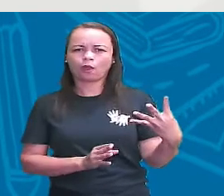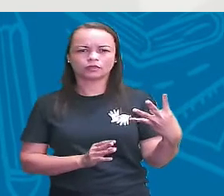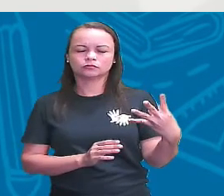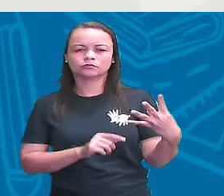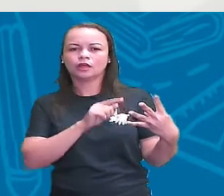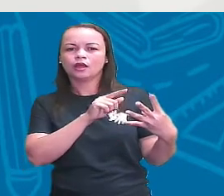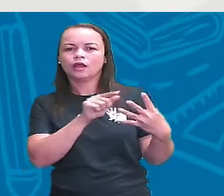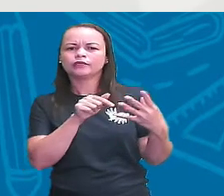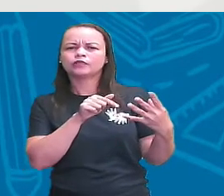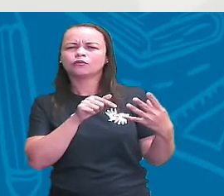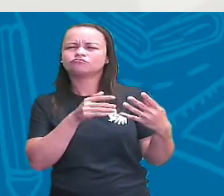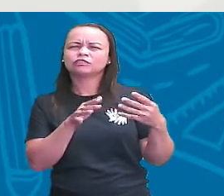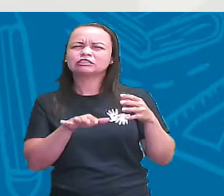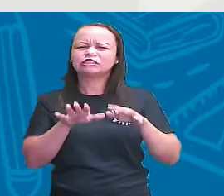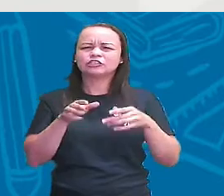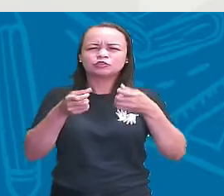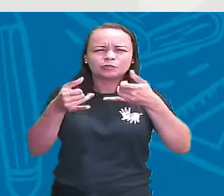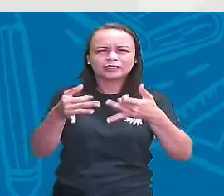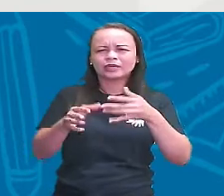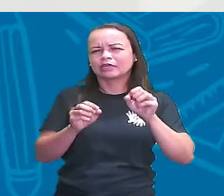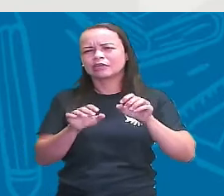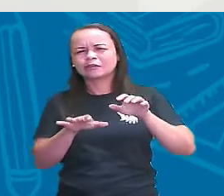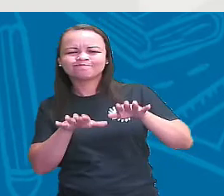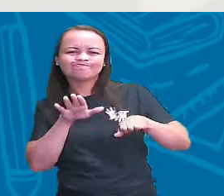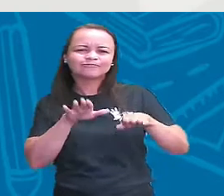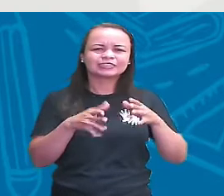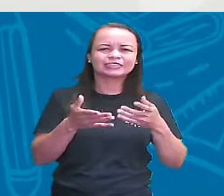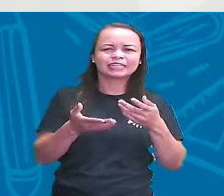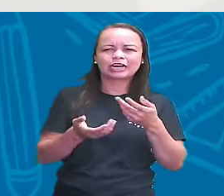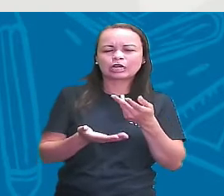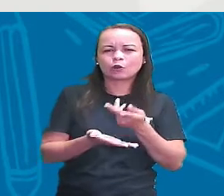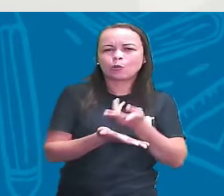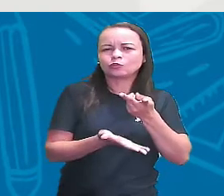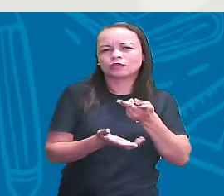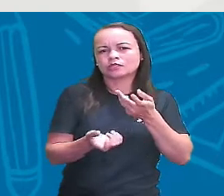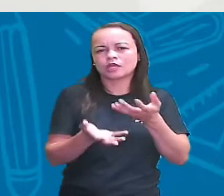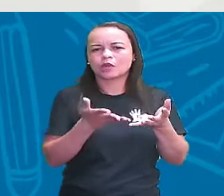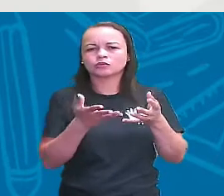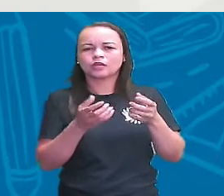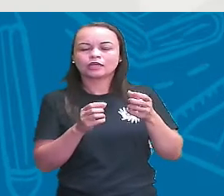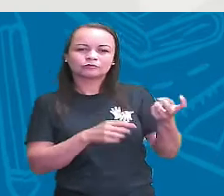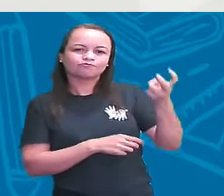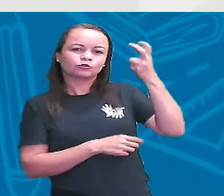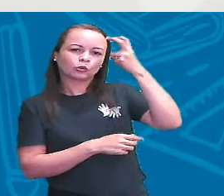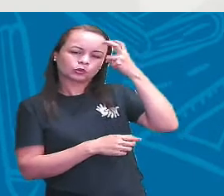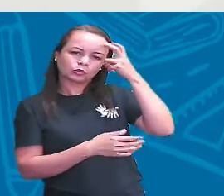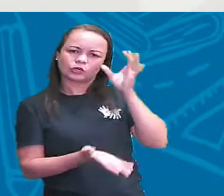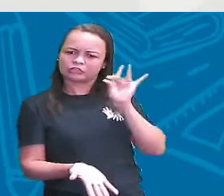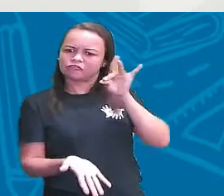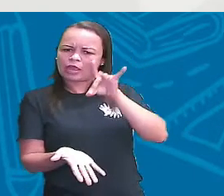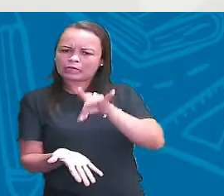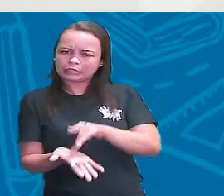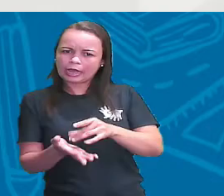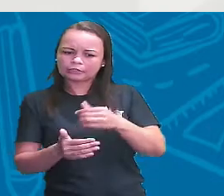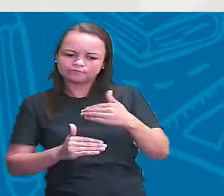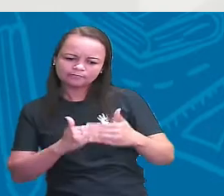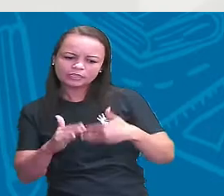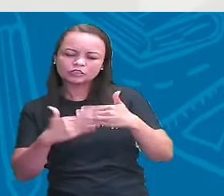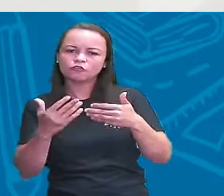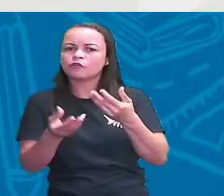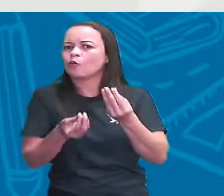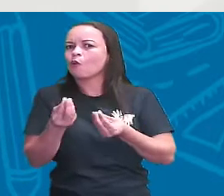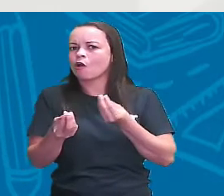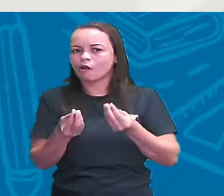diz que ainda é incerto saber de quando foi que essas culturas, quando esses povos, eles de fato começaram a se